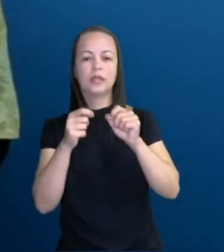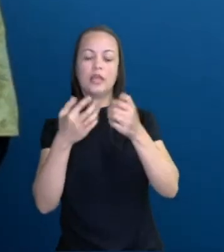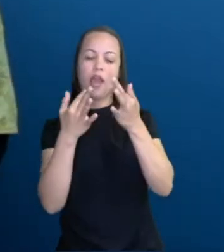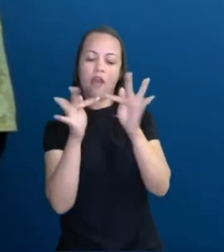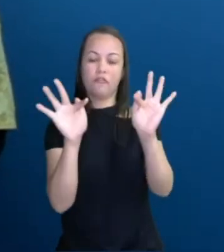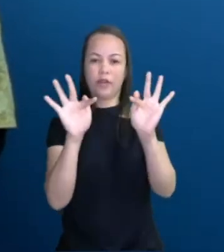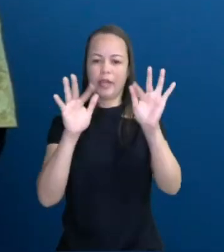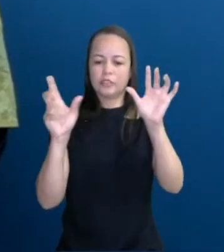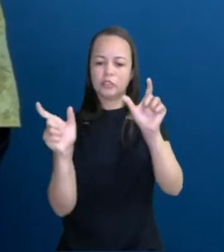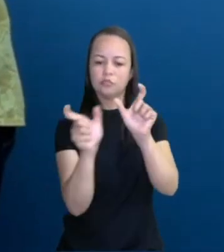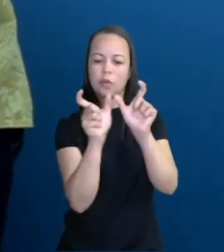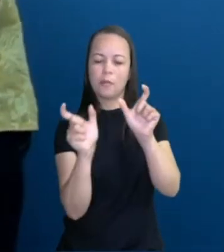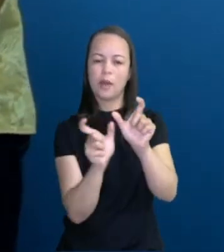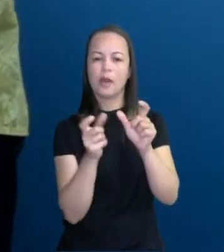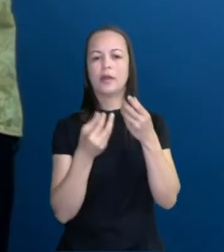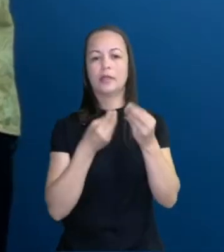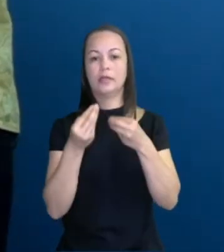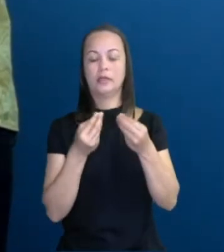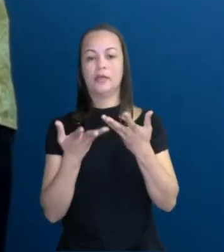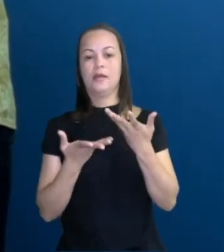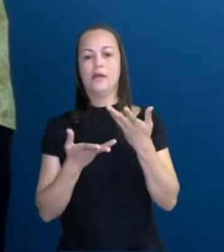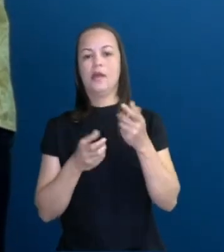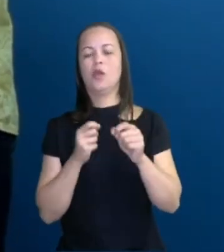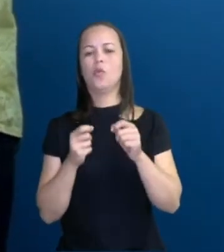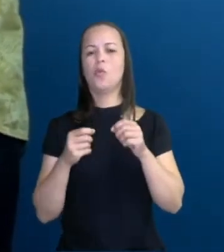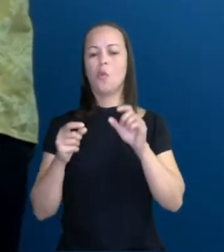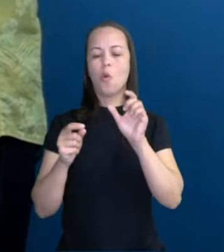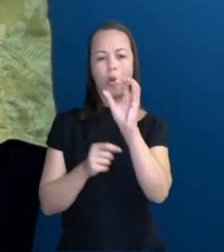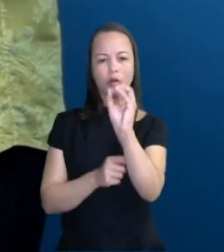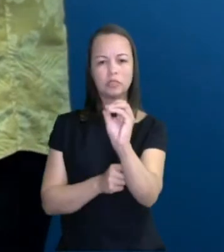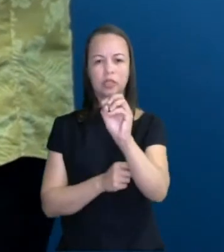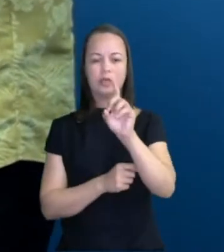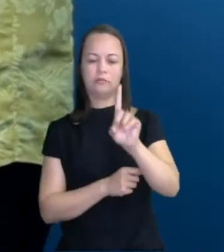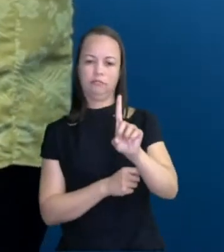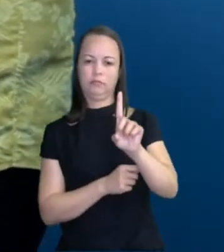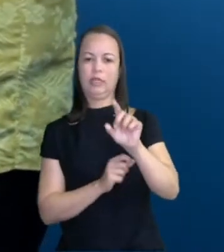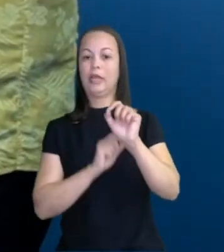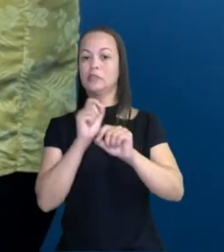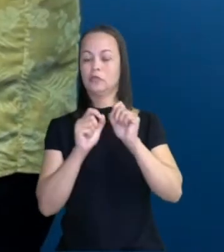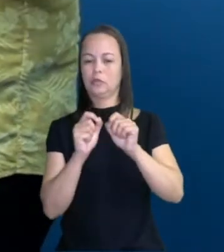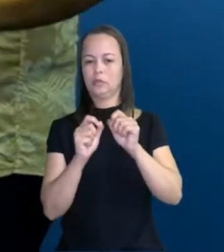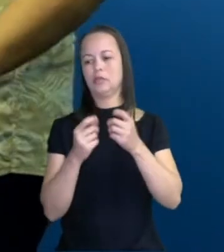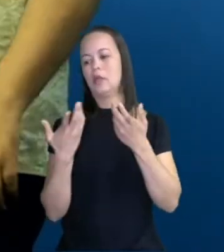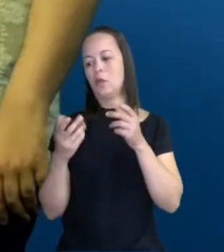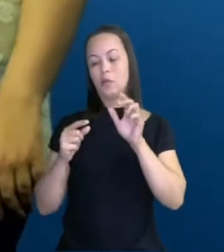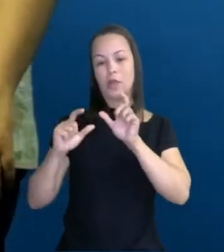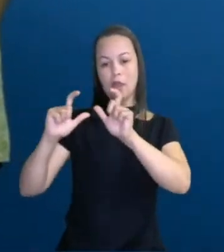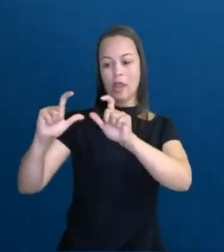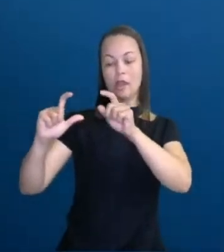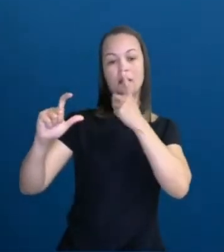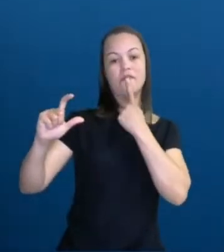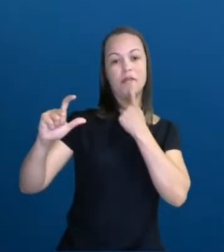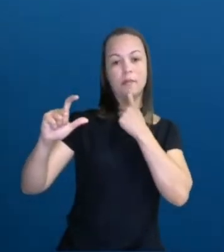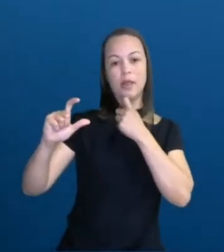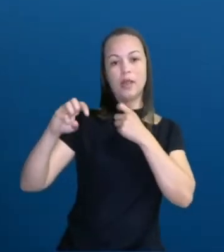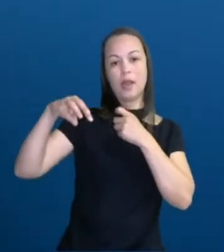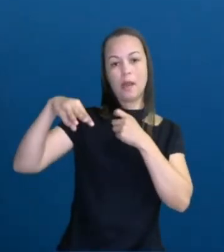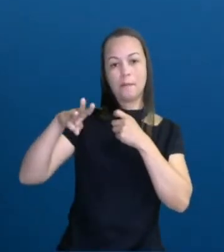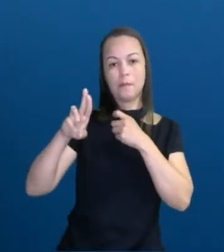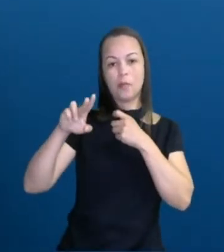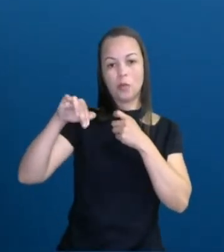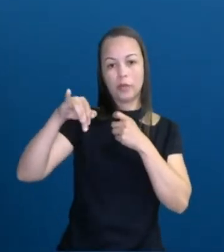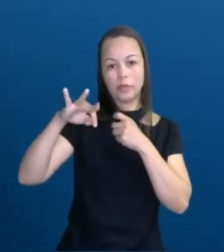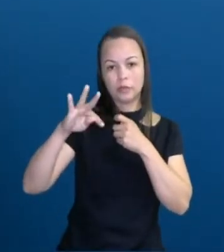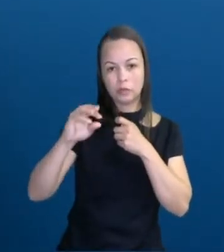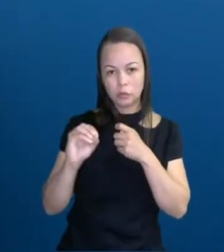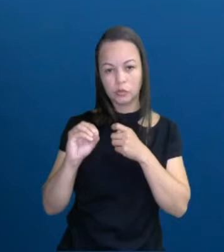É justamente o objeto direto. E quem é o objeto direto dessa frase? Muitos alimentos. Percebam que entre o